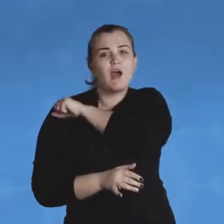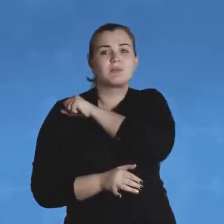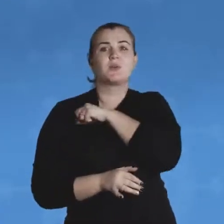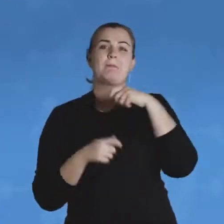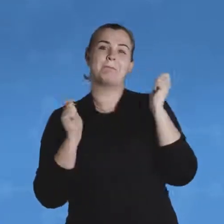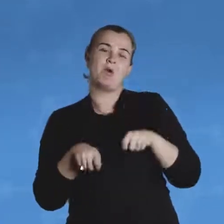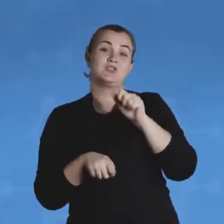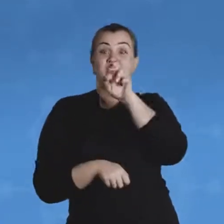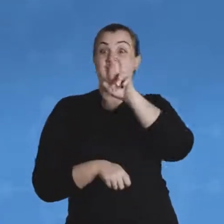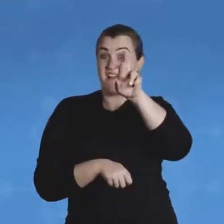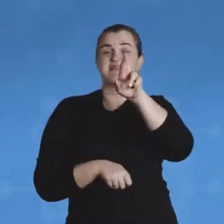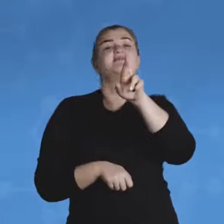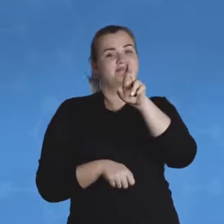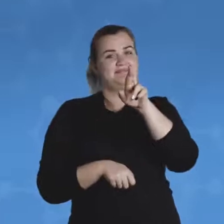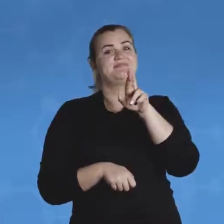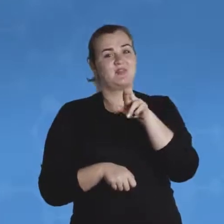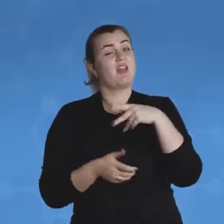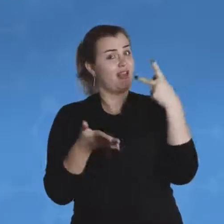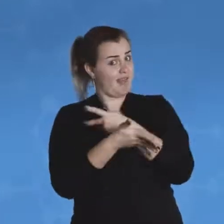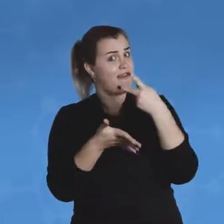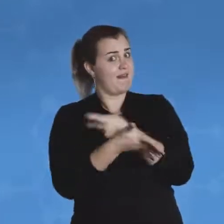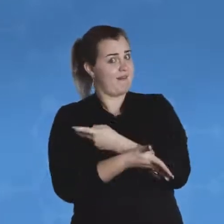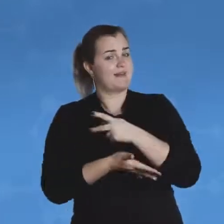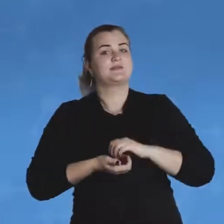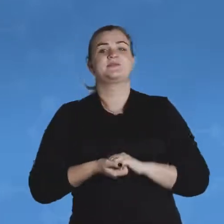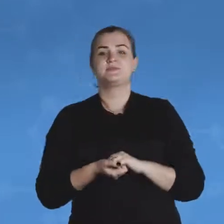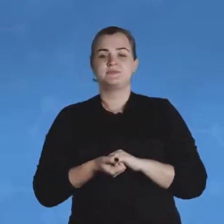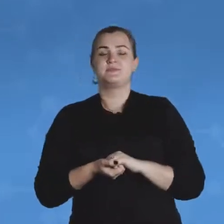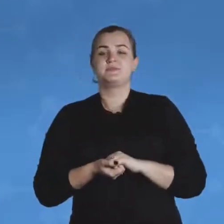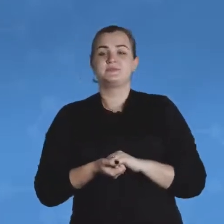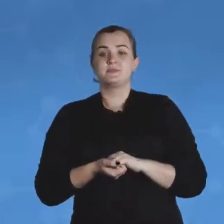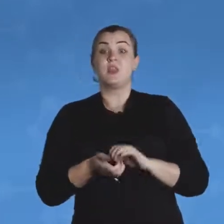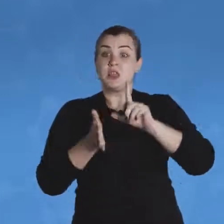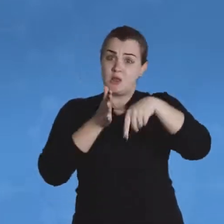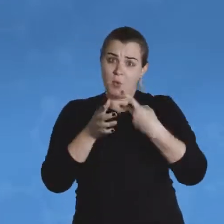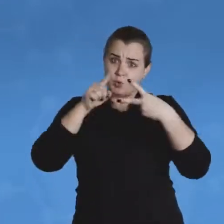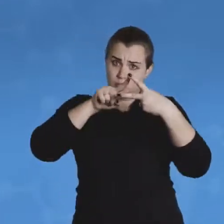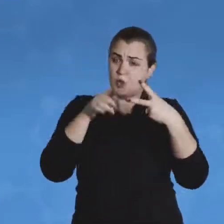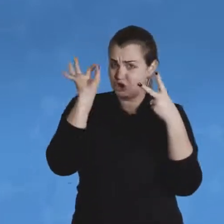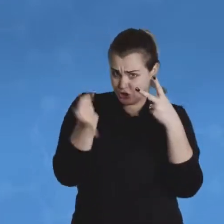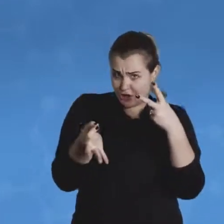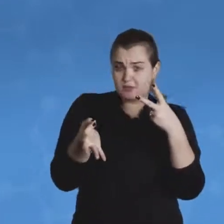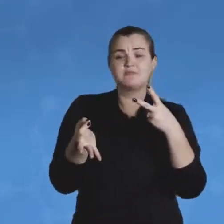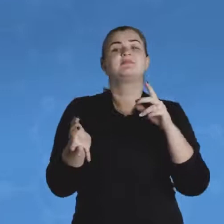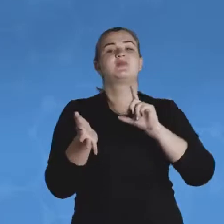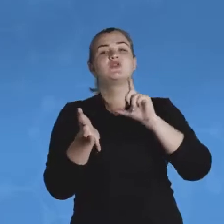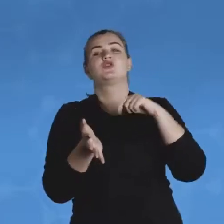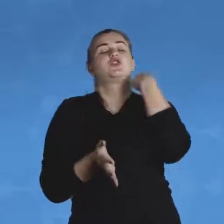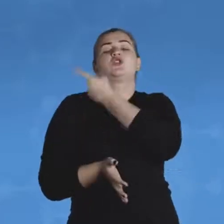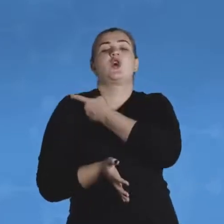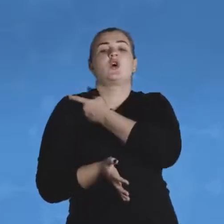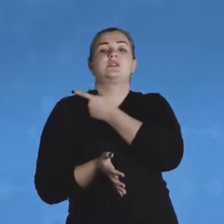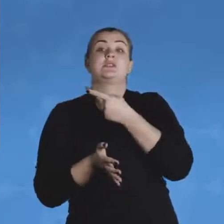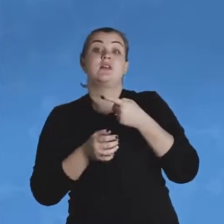ar no frasco e na seringa, gerando erro na dose. Feito essas 2 ações, vamos limpar a tampa emborrachada do